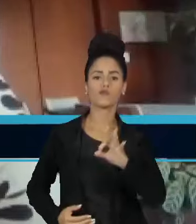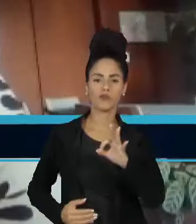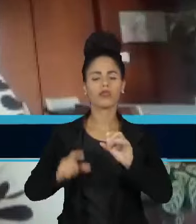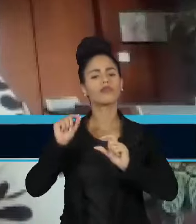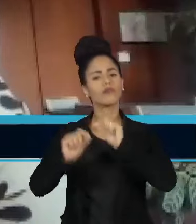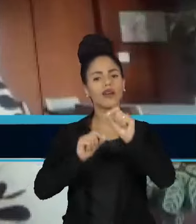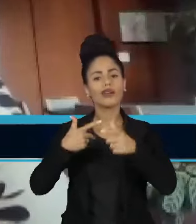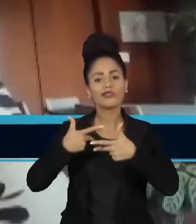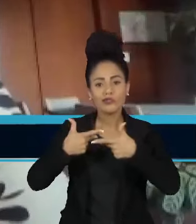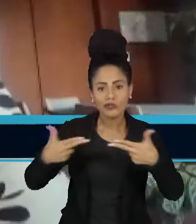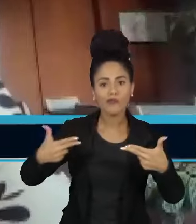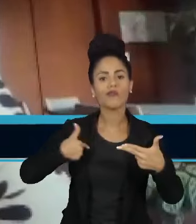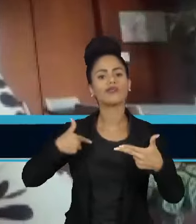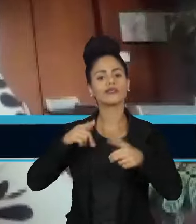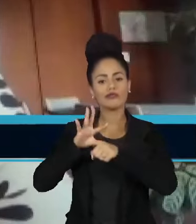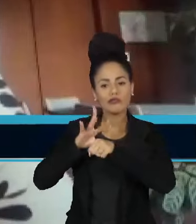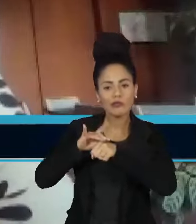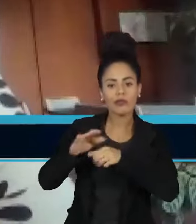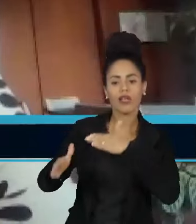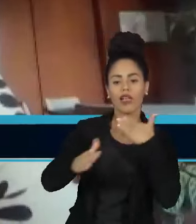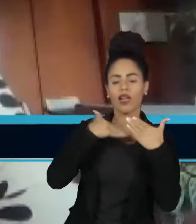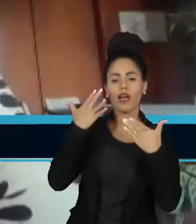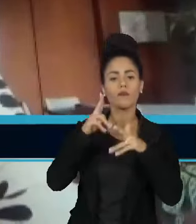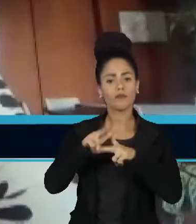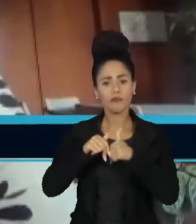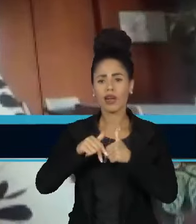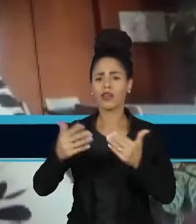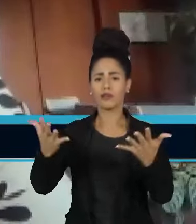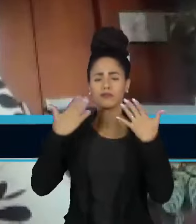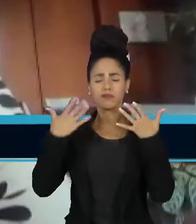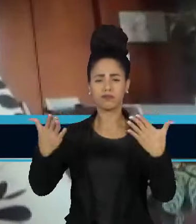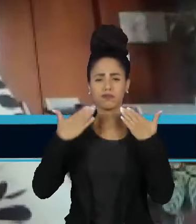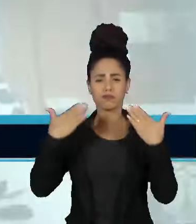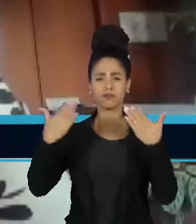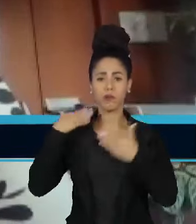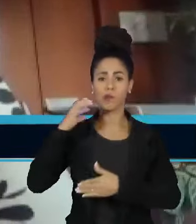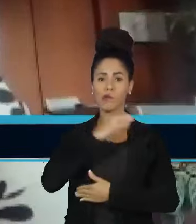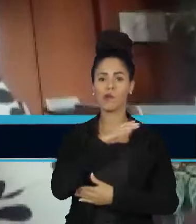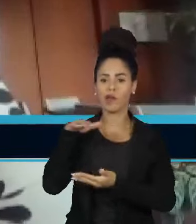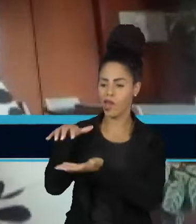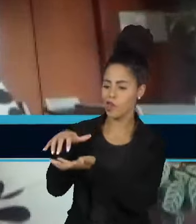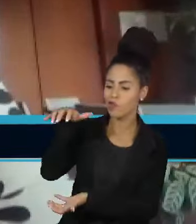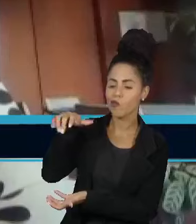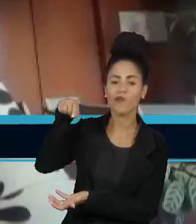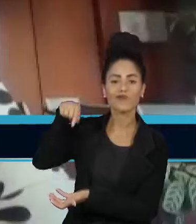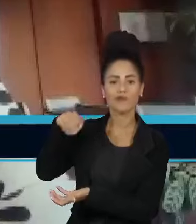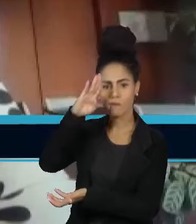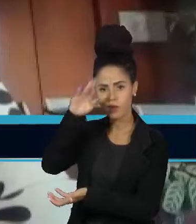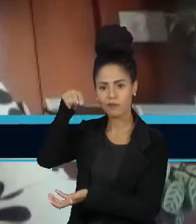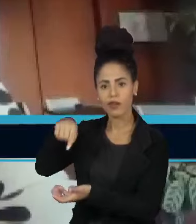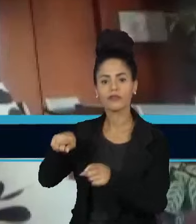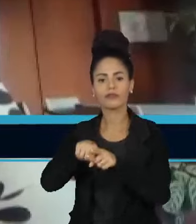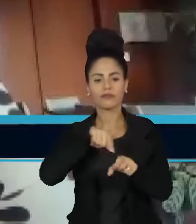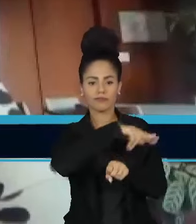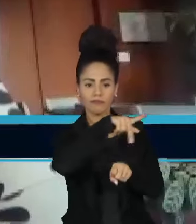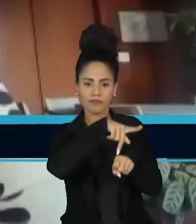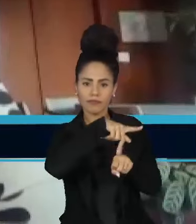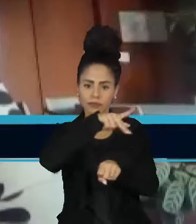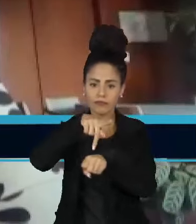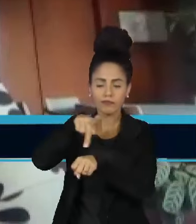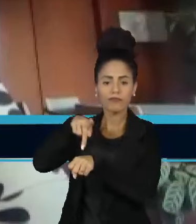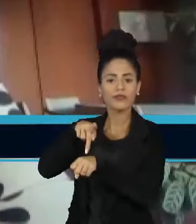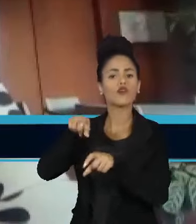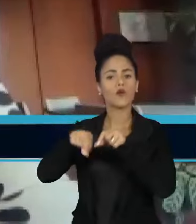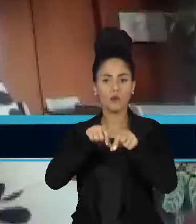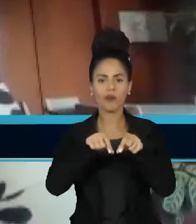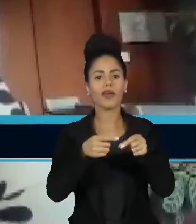de mortalidade em relação a ondas de calor em idosos. E principalmente nos países com nível